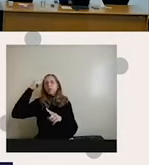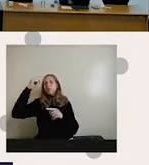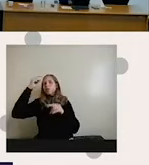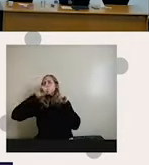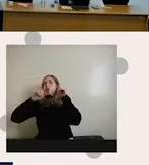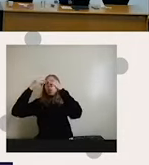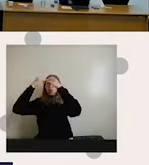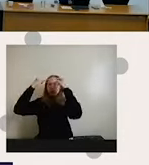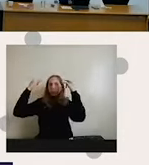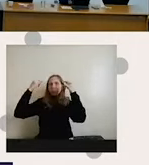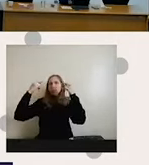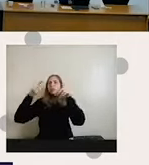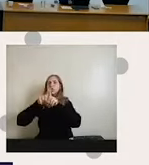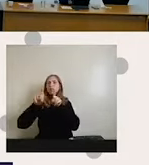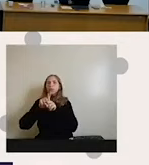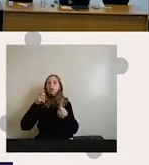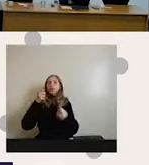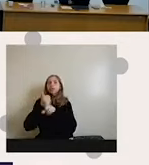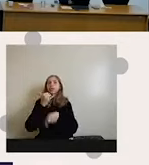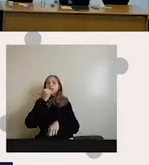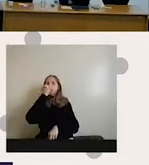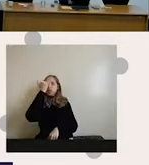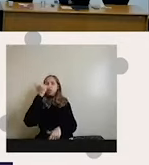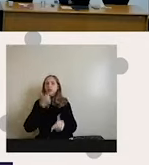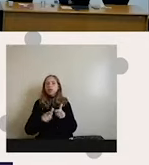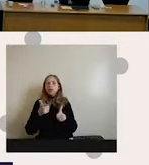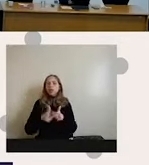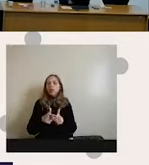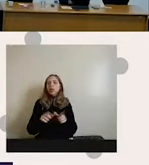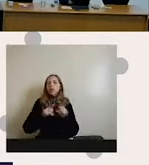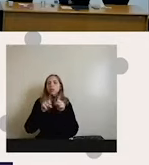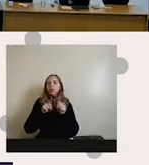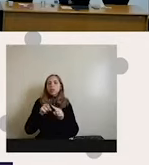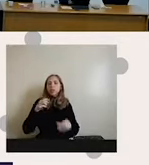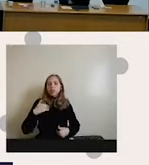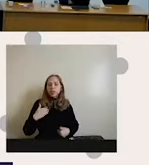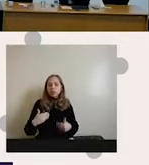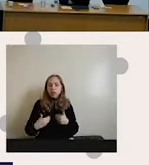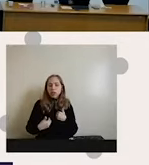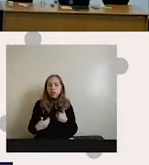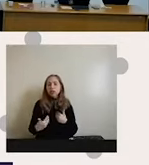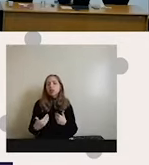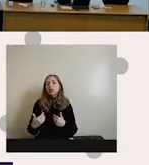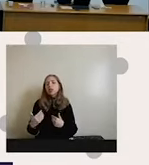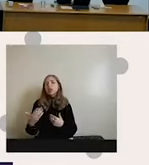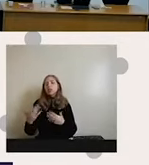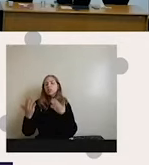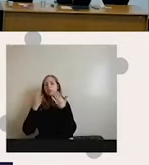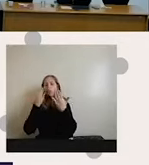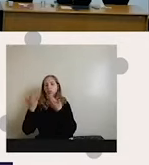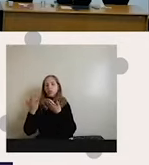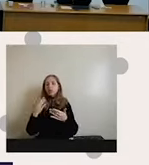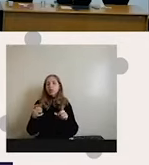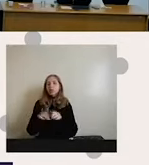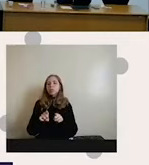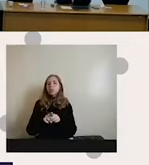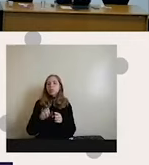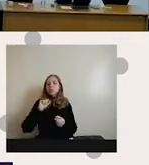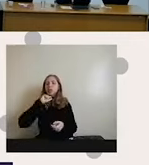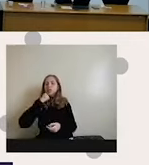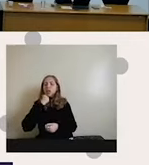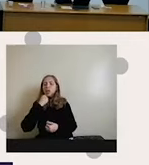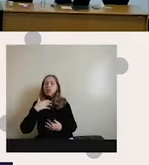por um acidente de trabalho. O desgaste psicofisiológico, que inclui aí os fenômenos do estresse, da fadiga, e o desgaste simbólico, que diz